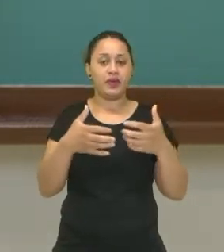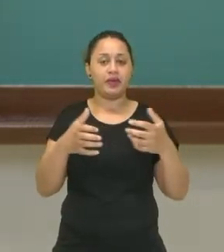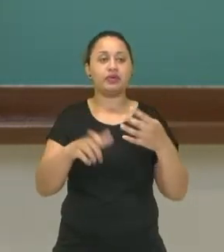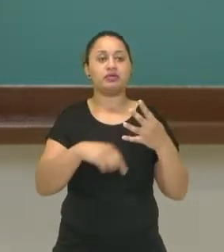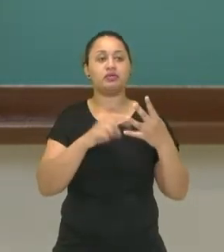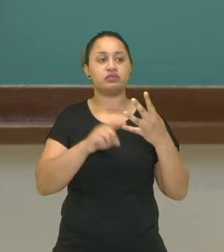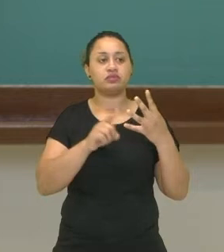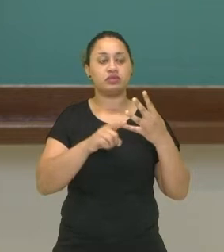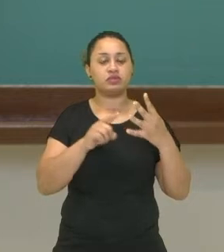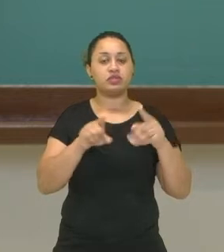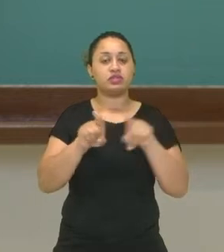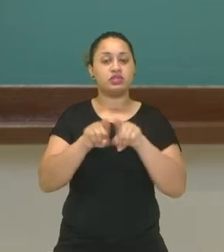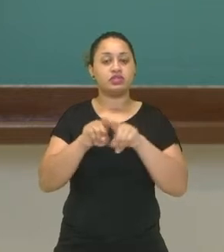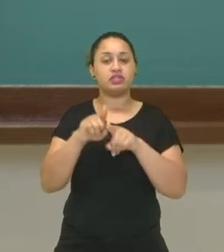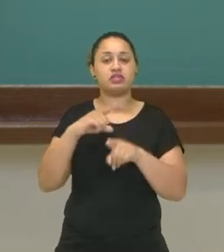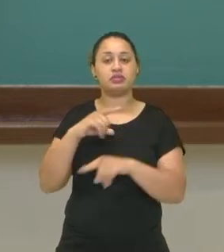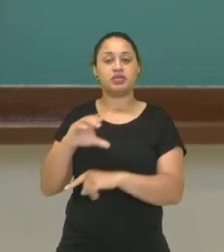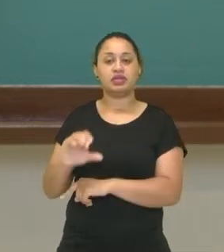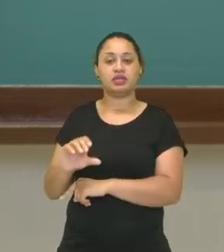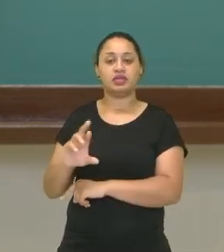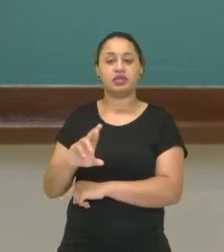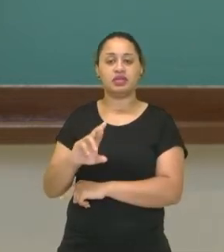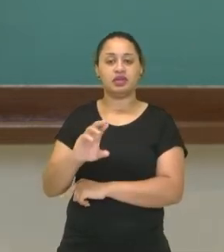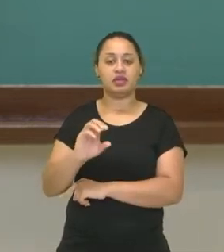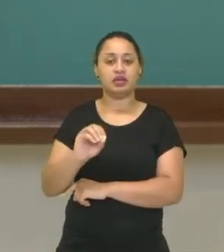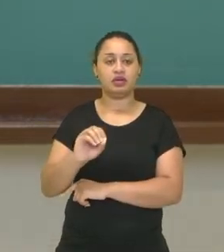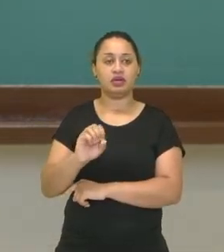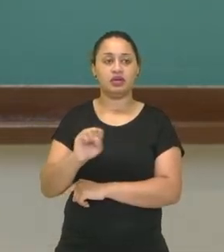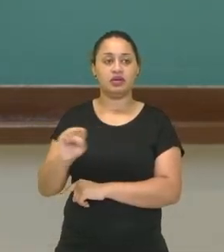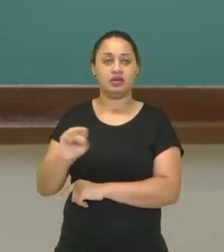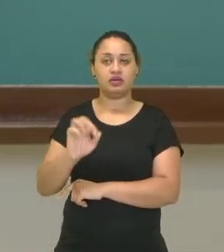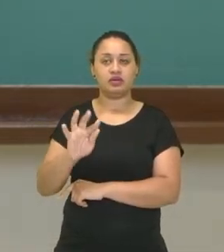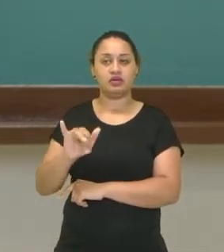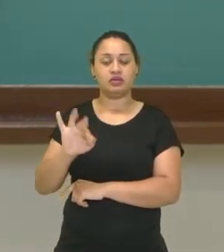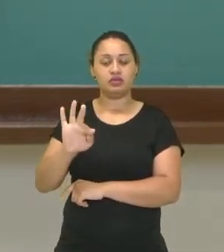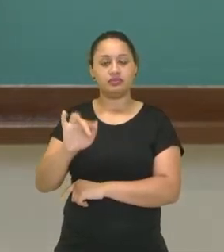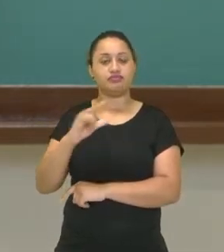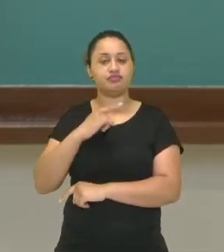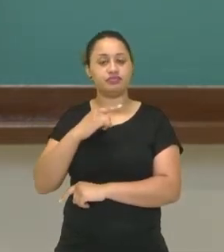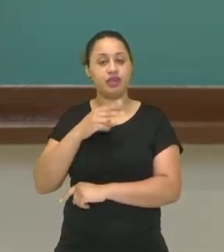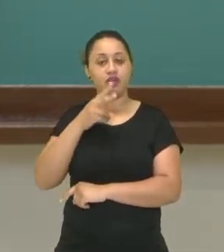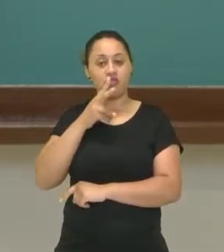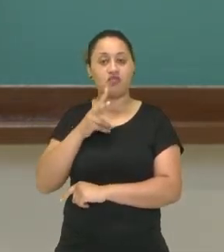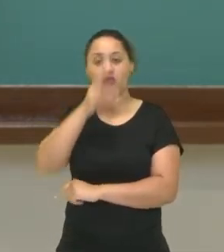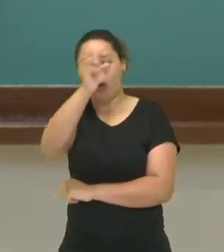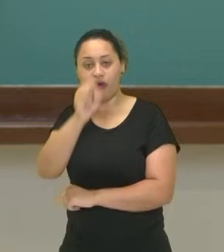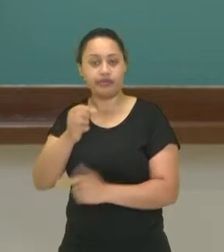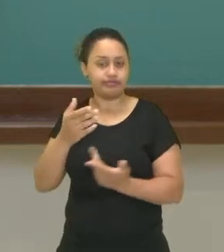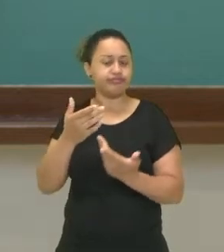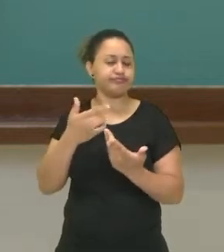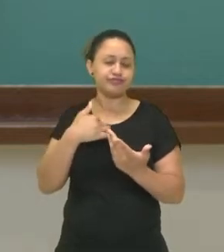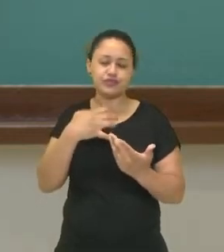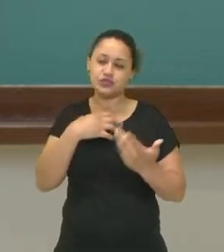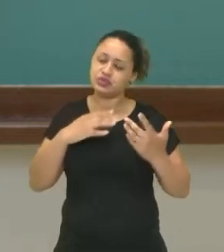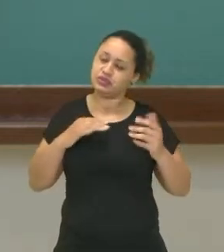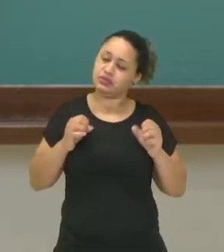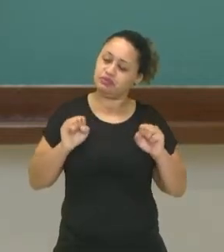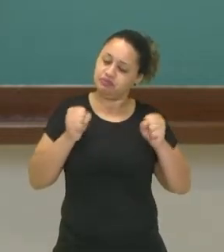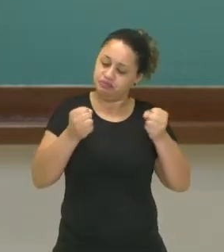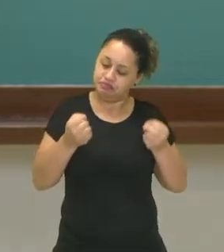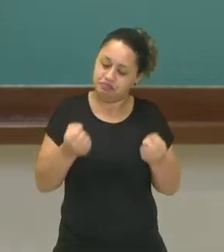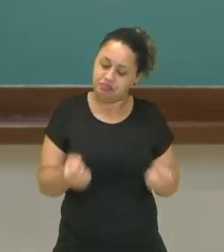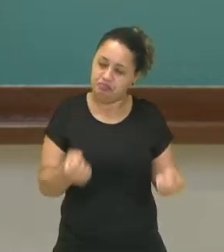e o CrossFit, que também tem essa pegada aí mais forte, né, de uma ginástica mais